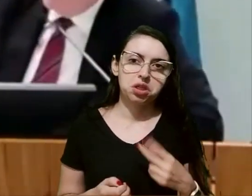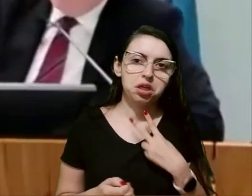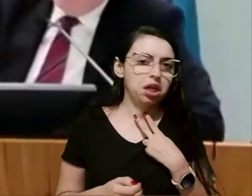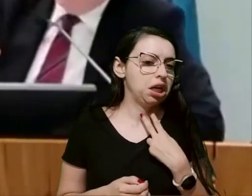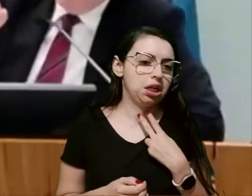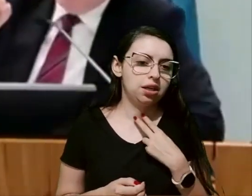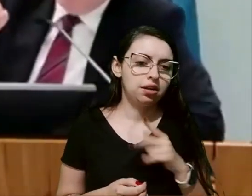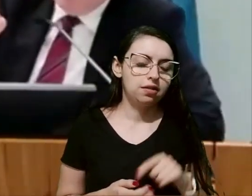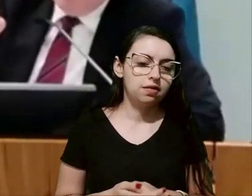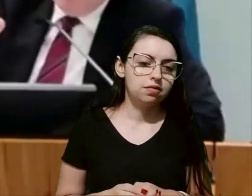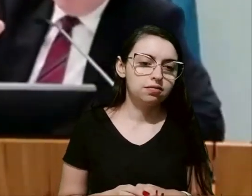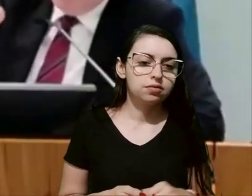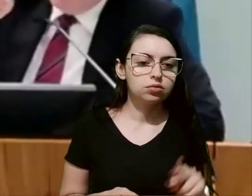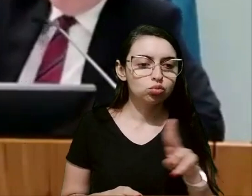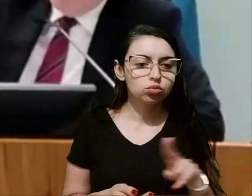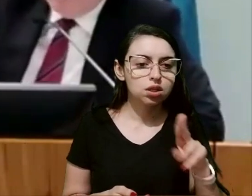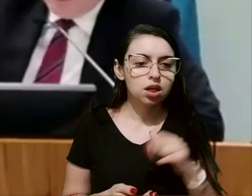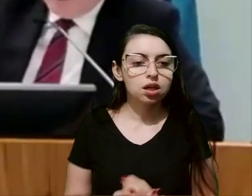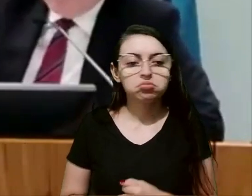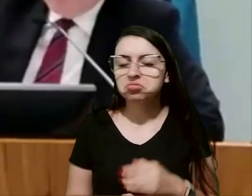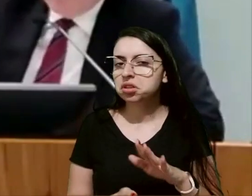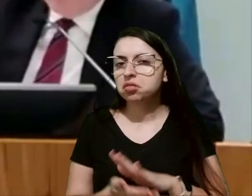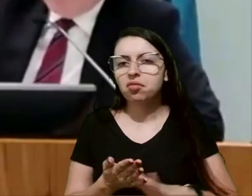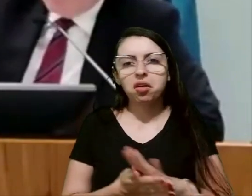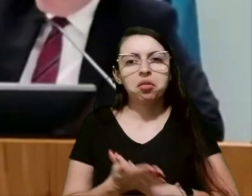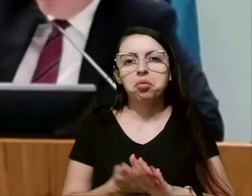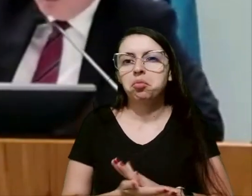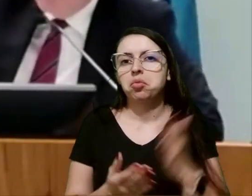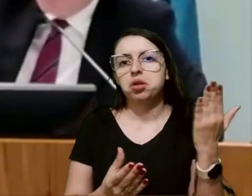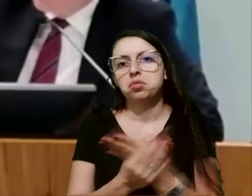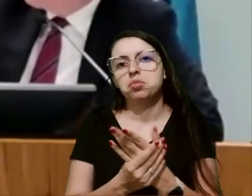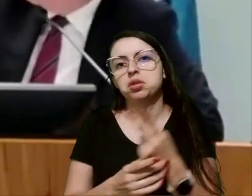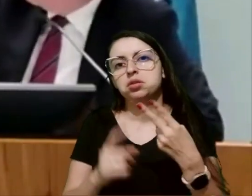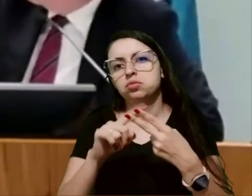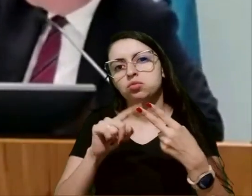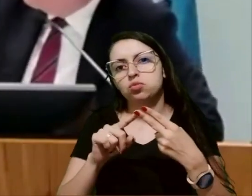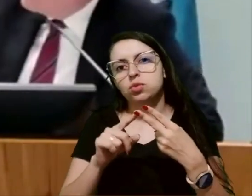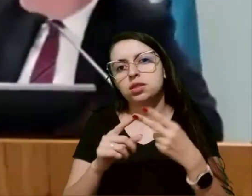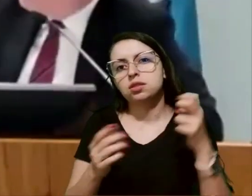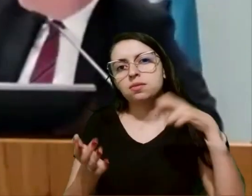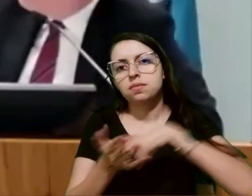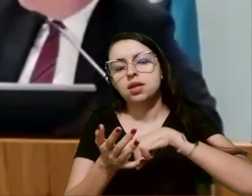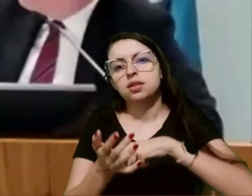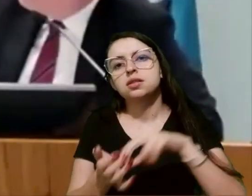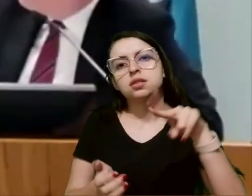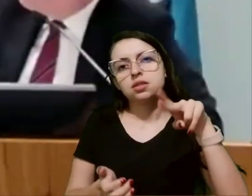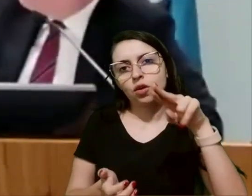acontecer, nós não tivemos, em nenhum dos casos, 2 penas iguais.